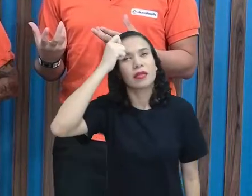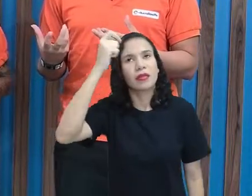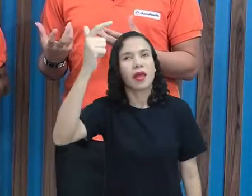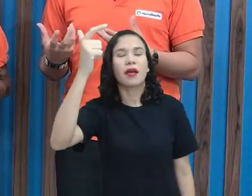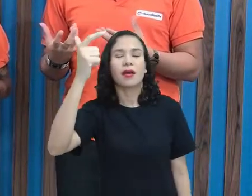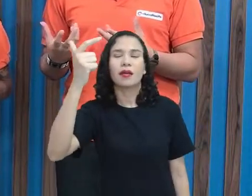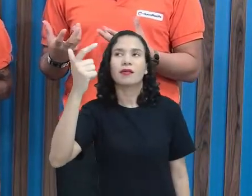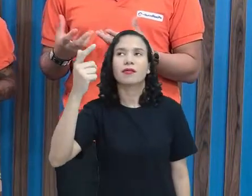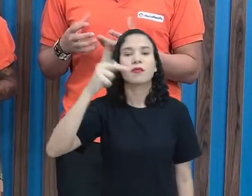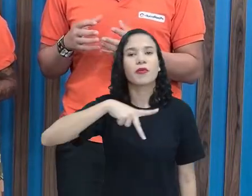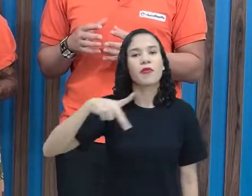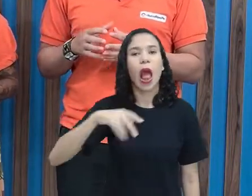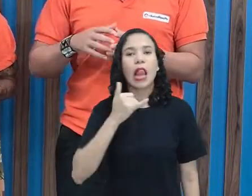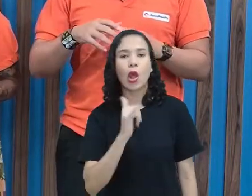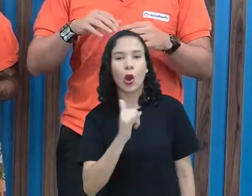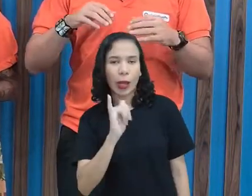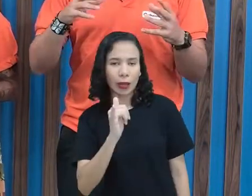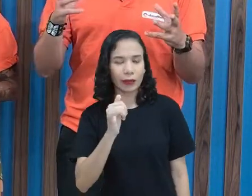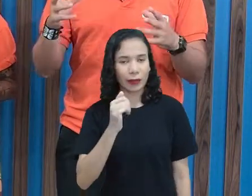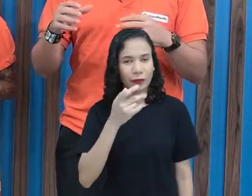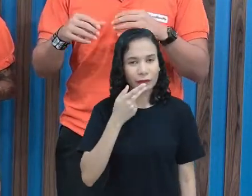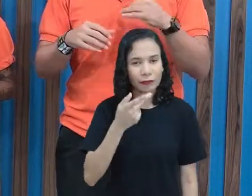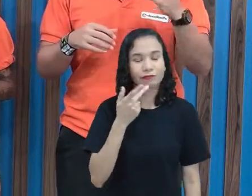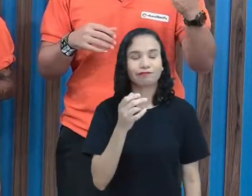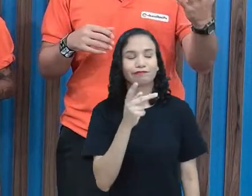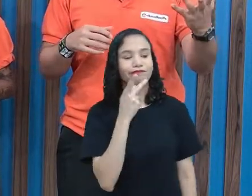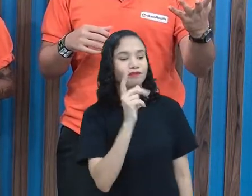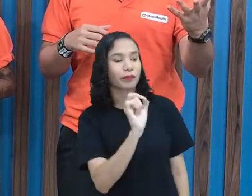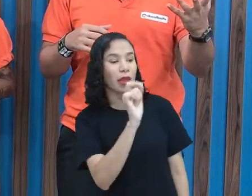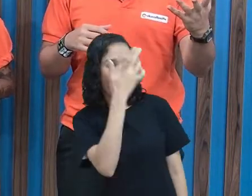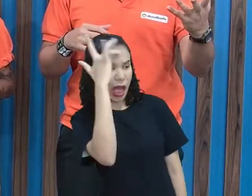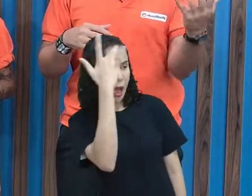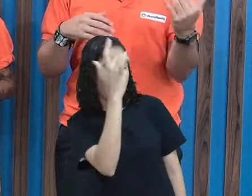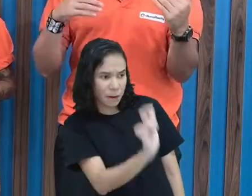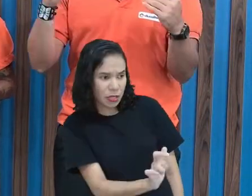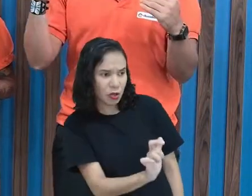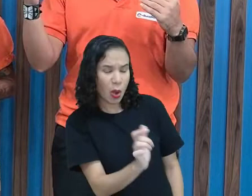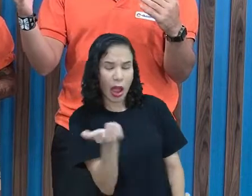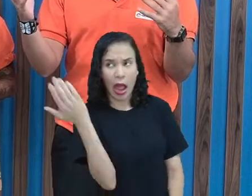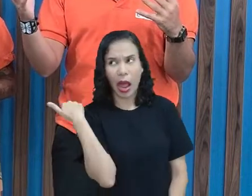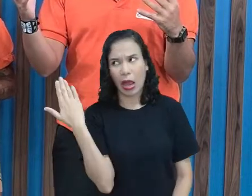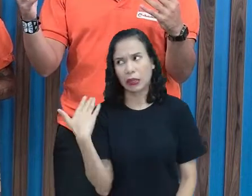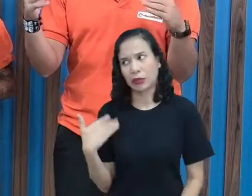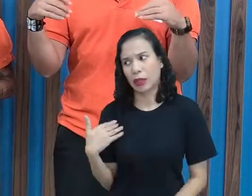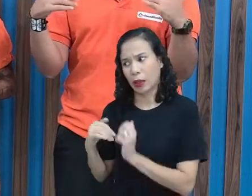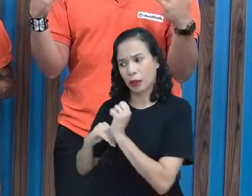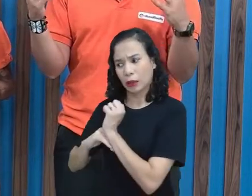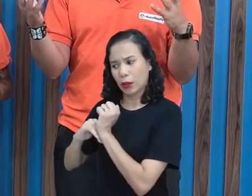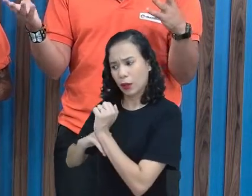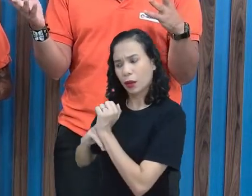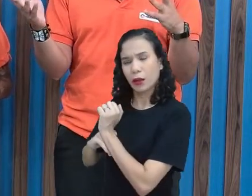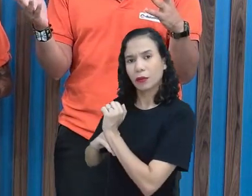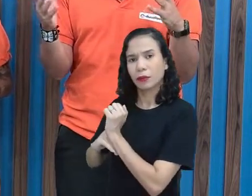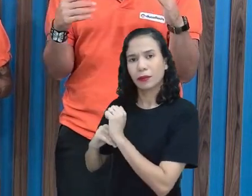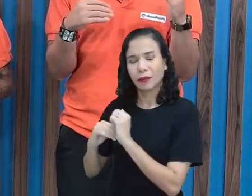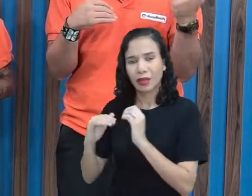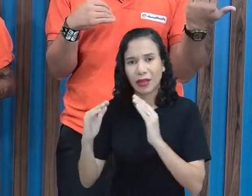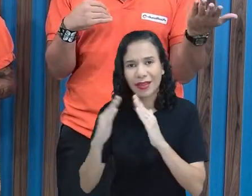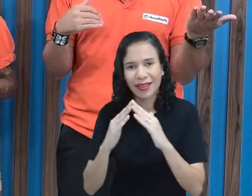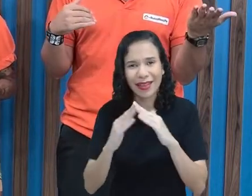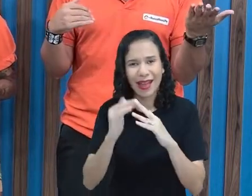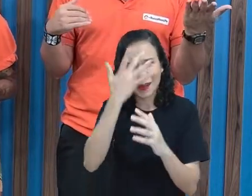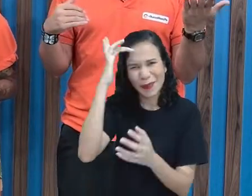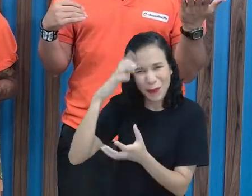que a Holanda falou, de que essas pessoas ou tal coisa não era falado antes, ou enfim, a gente pode escutar isso em casa das pessoas